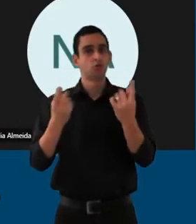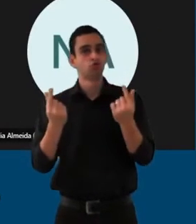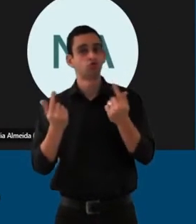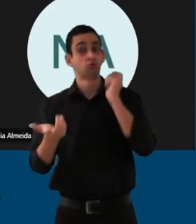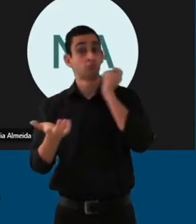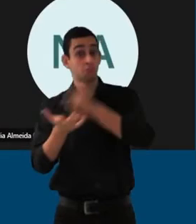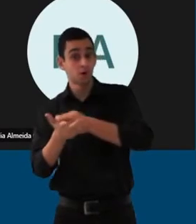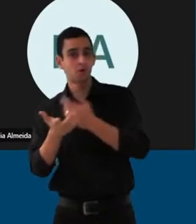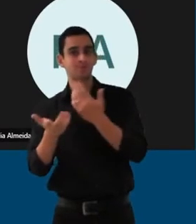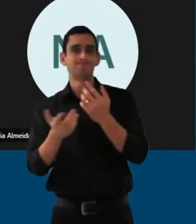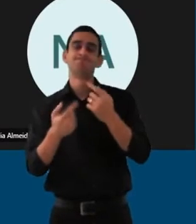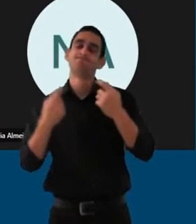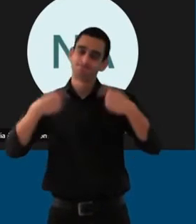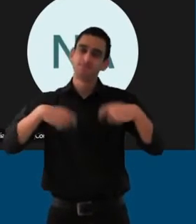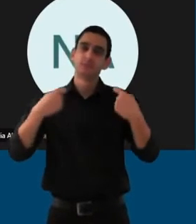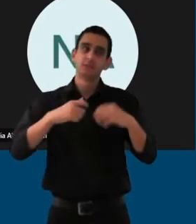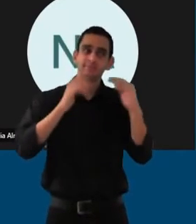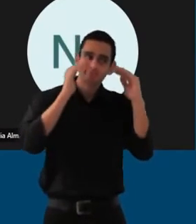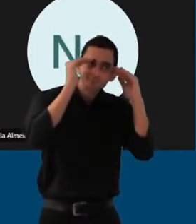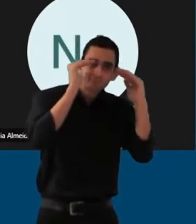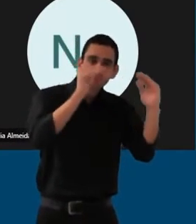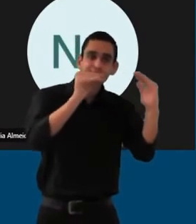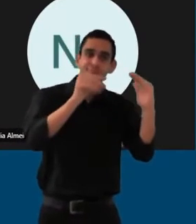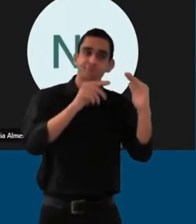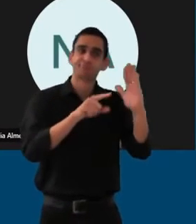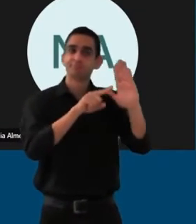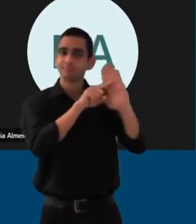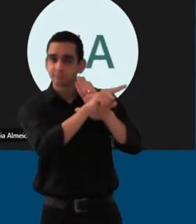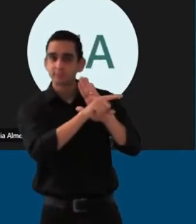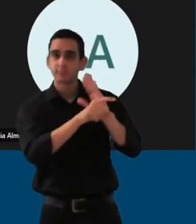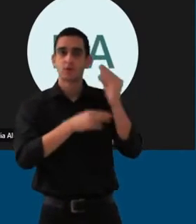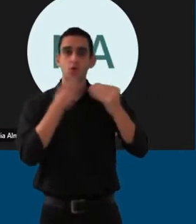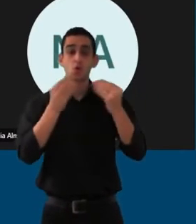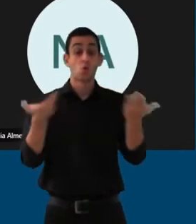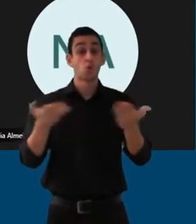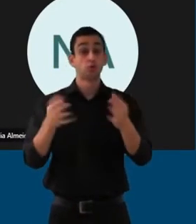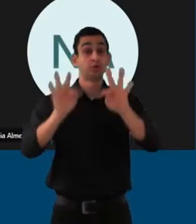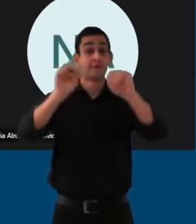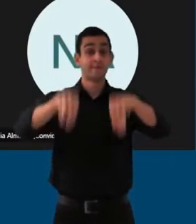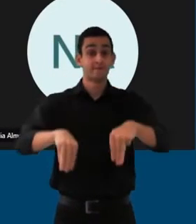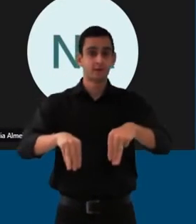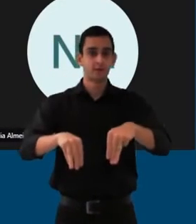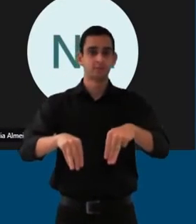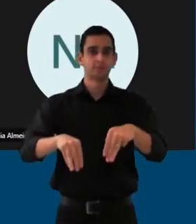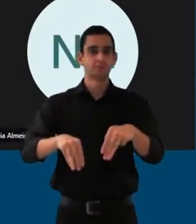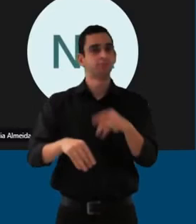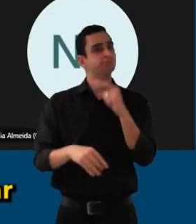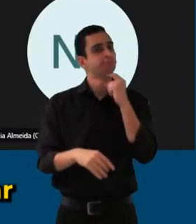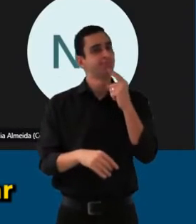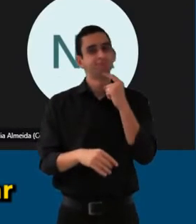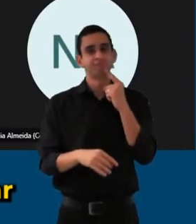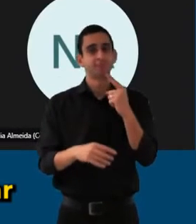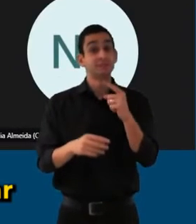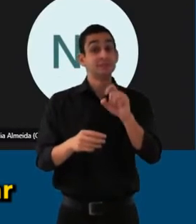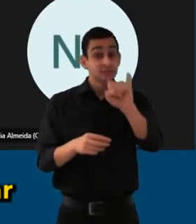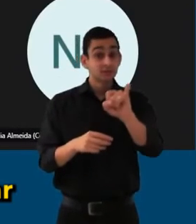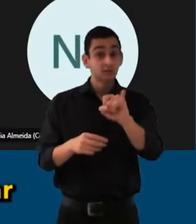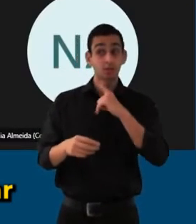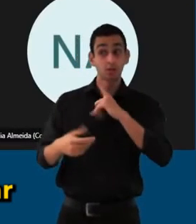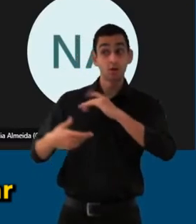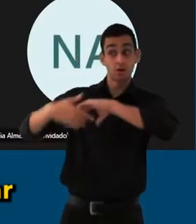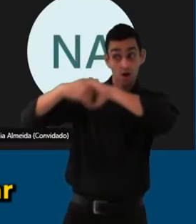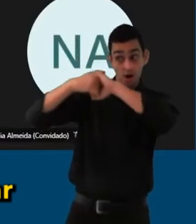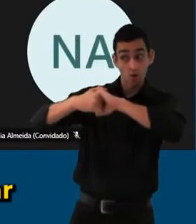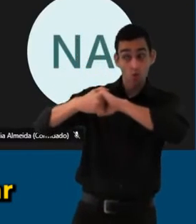ao jurídico interno, né? A gente não tem como finalizar isso nesse momento. A ideia aqui é a